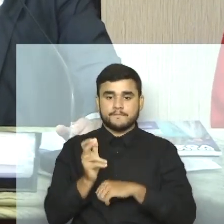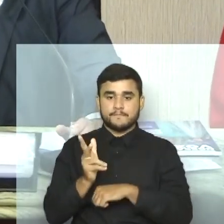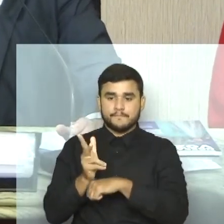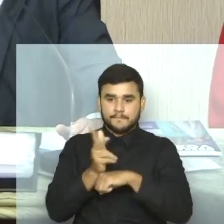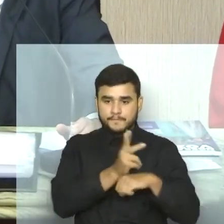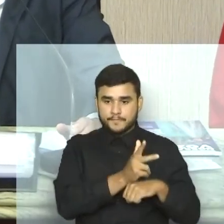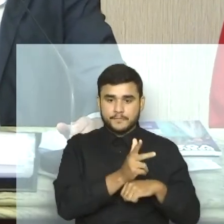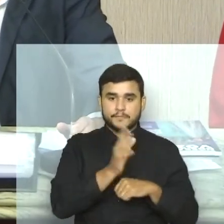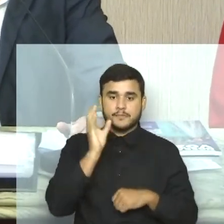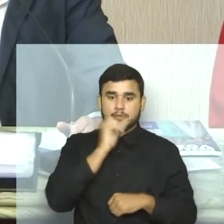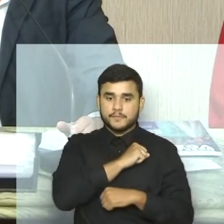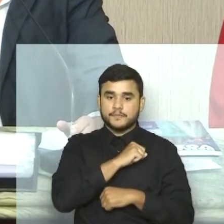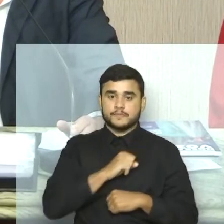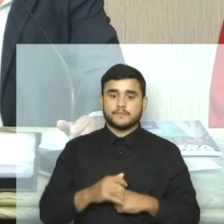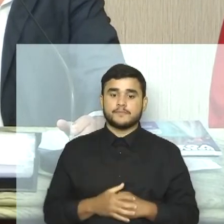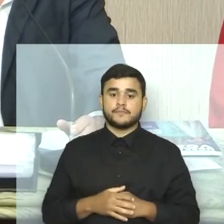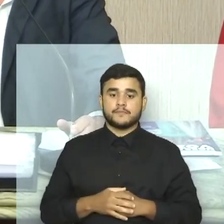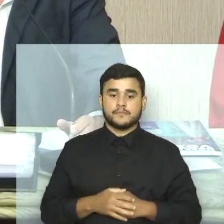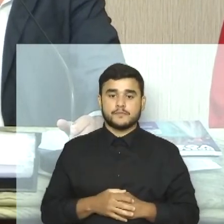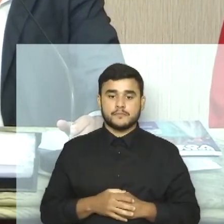gravação.